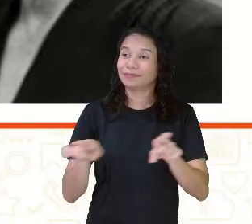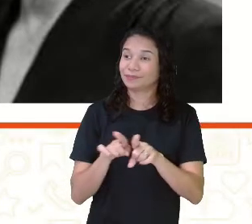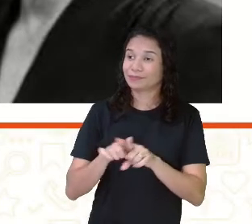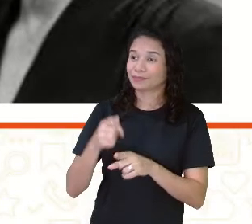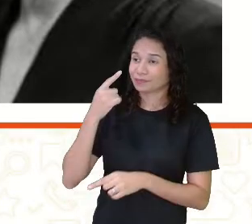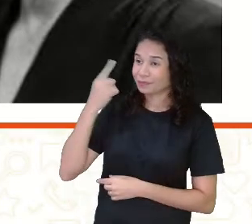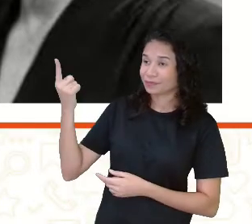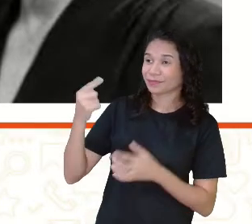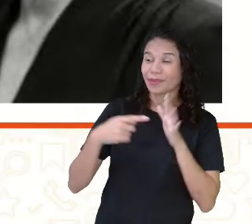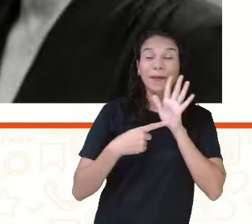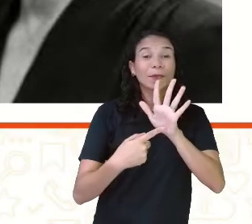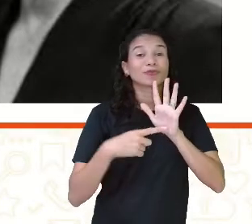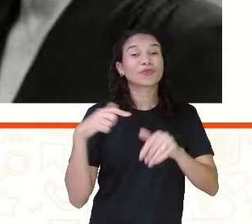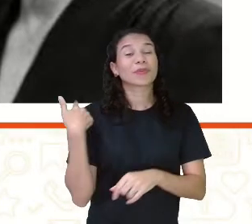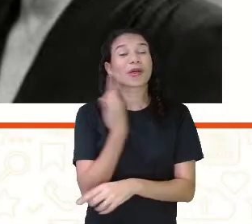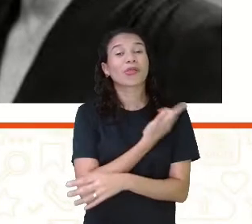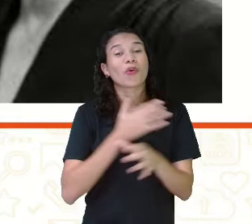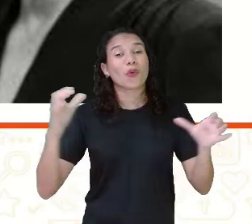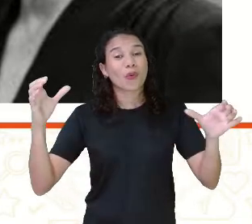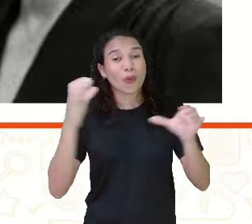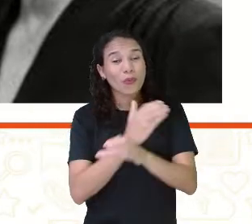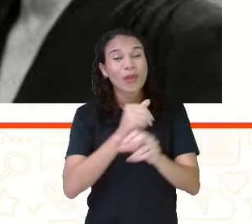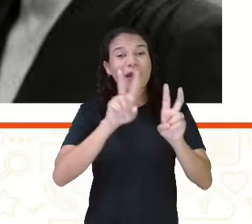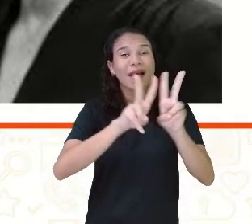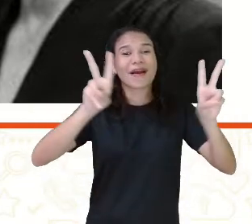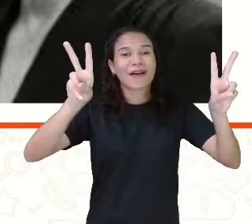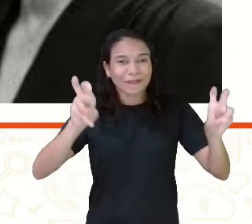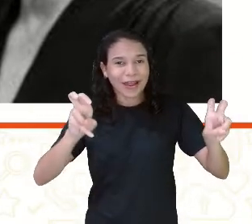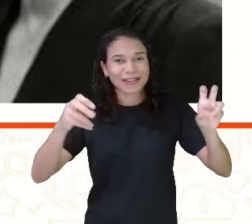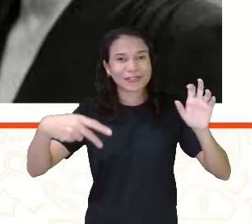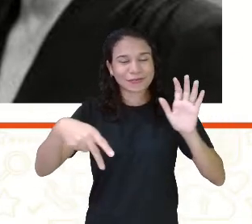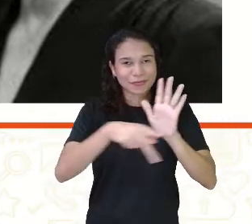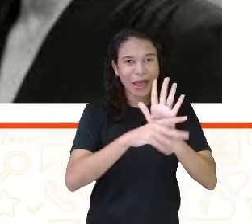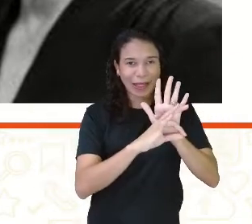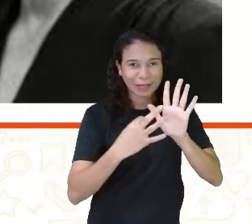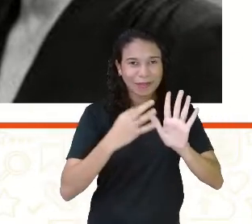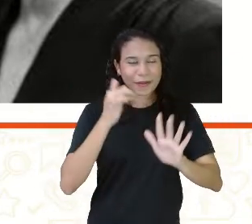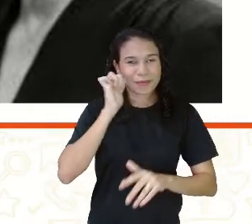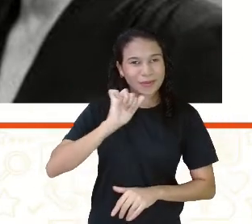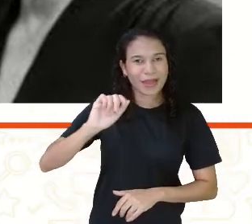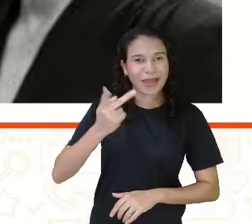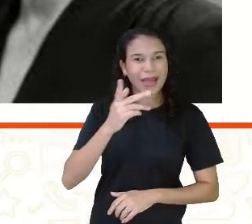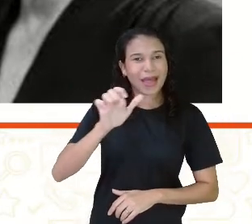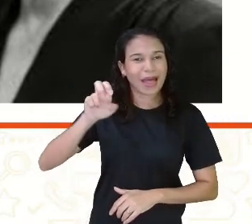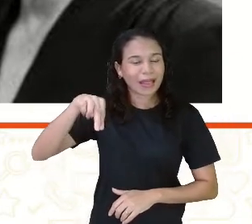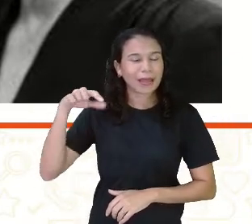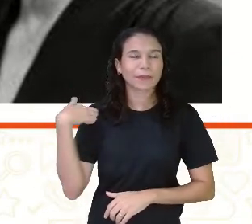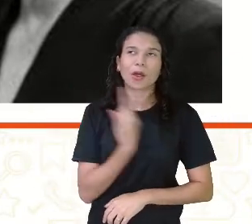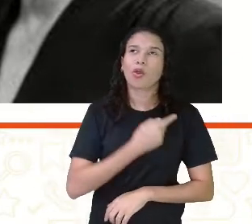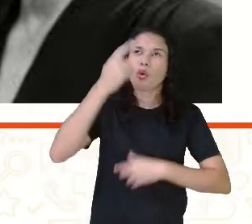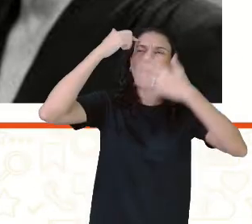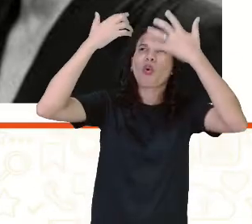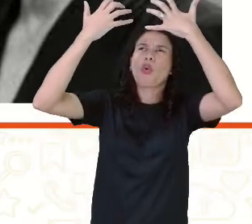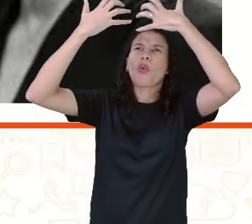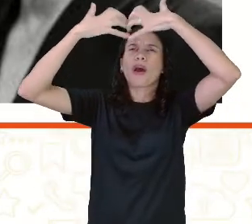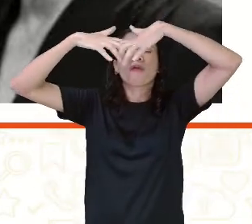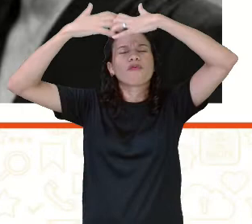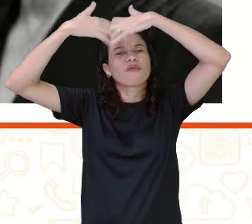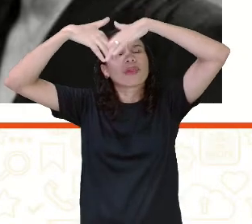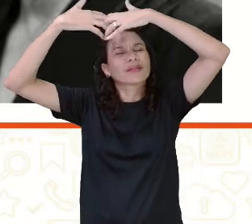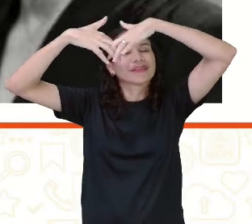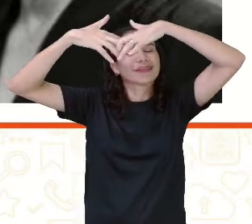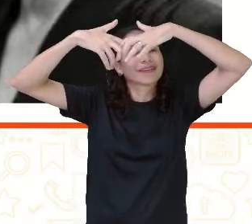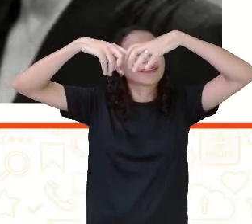Então, aí eu trouxe para a gente encerrar, né, algumas frases de Helen Keller, para que a gente pense um pouquinho, para que a gente reflita, para que a gente